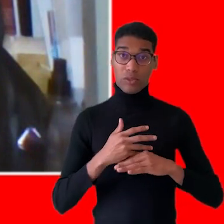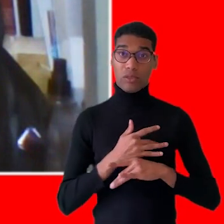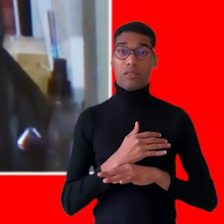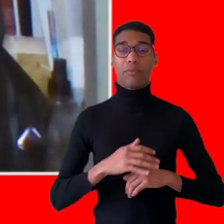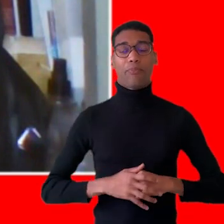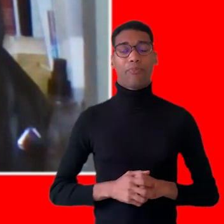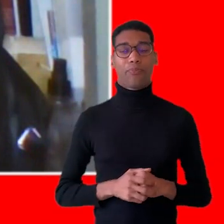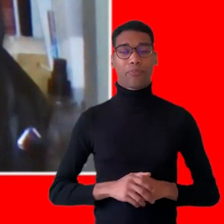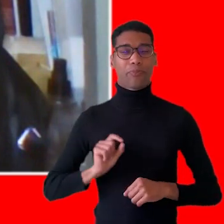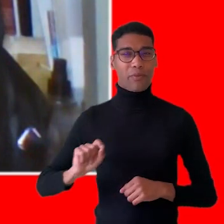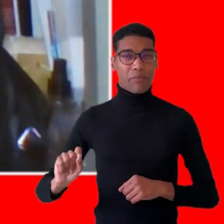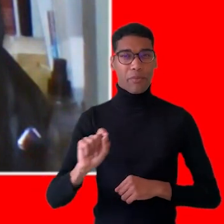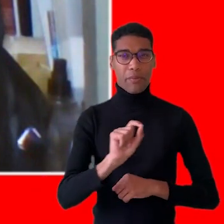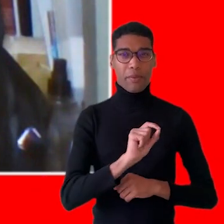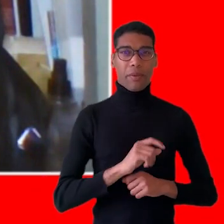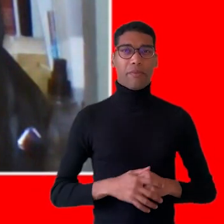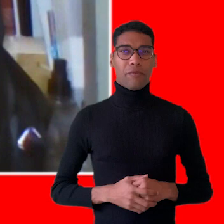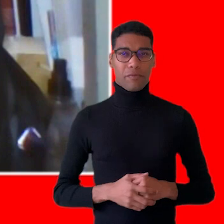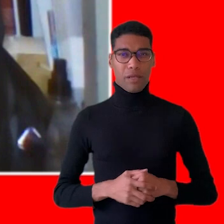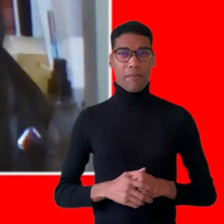cidades